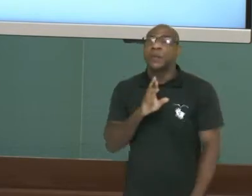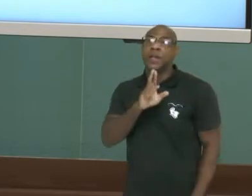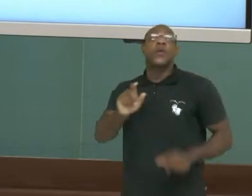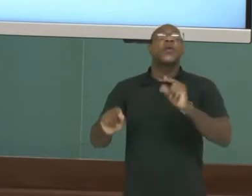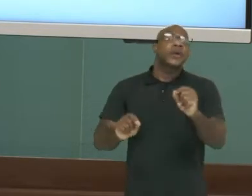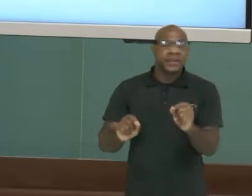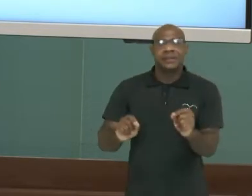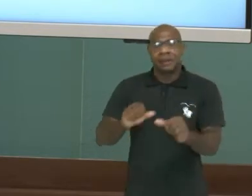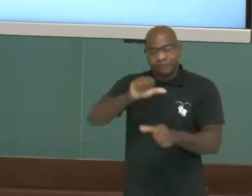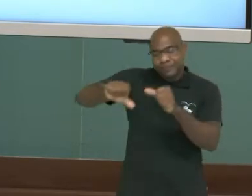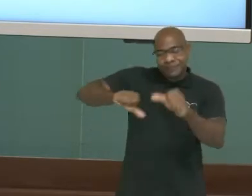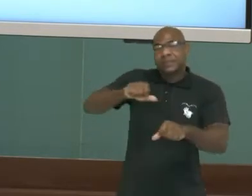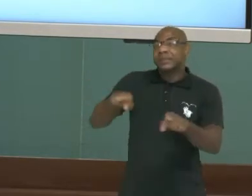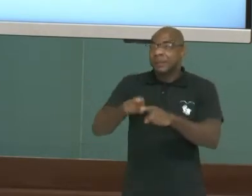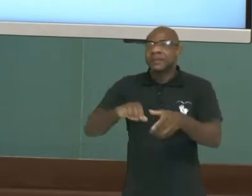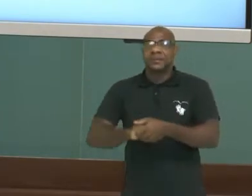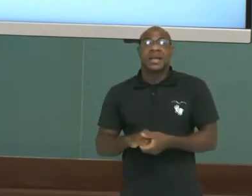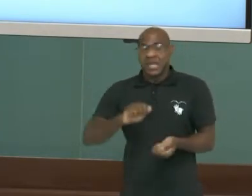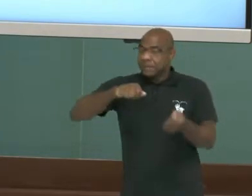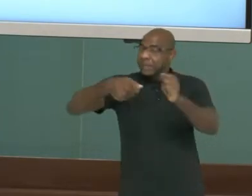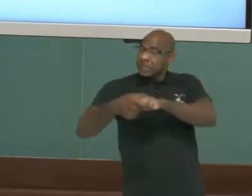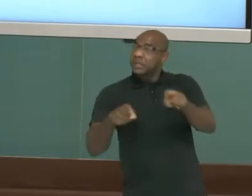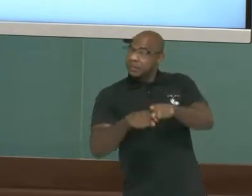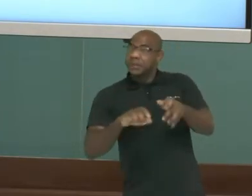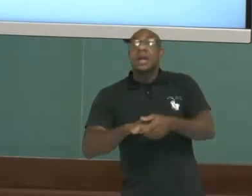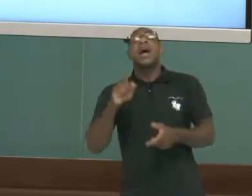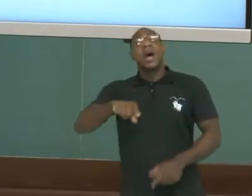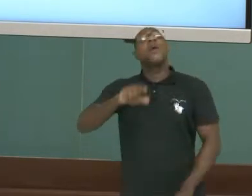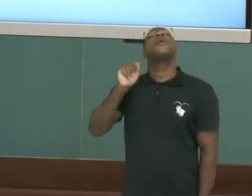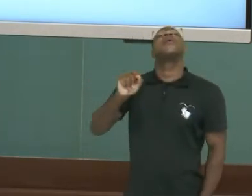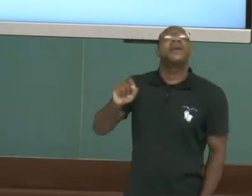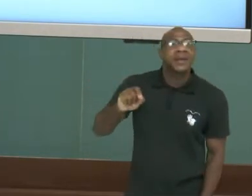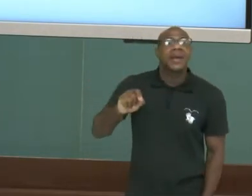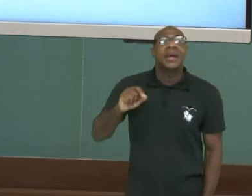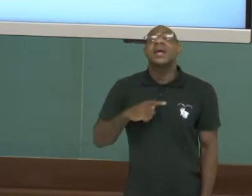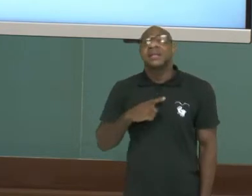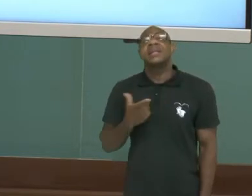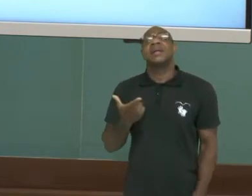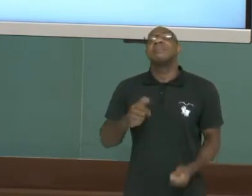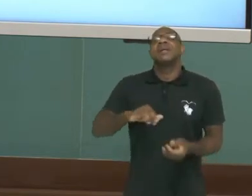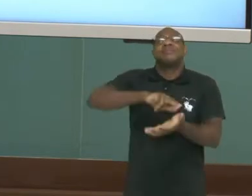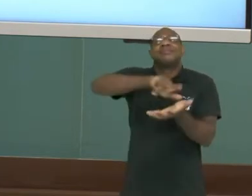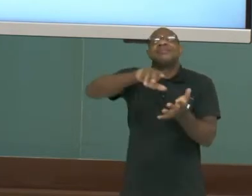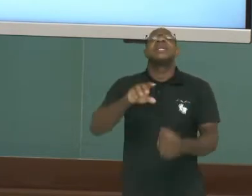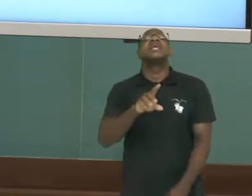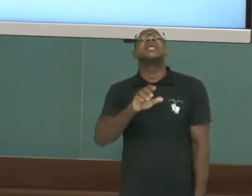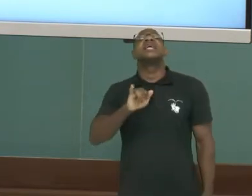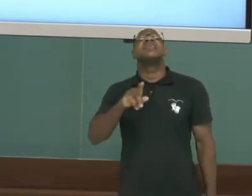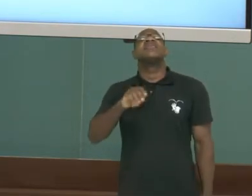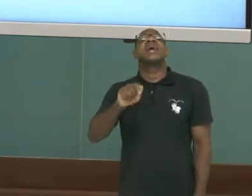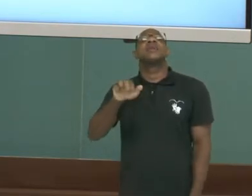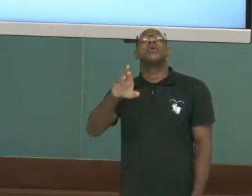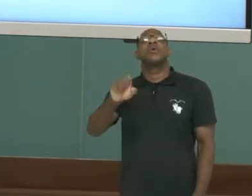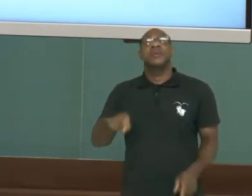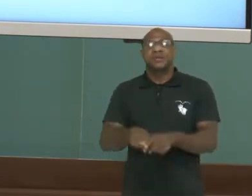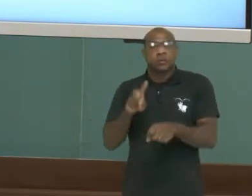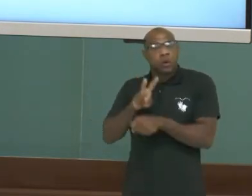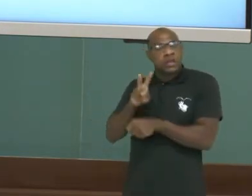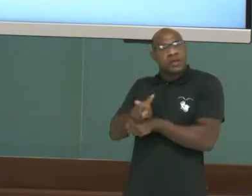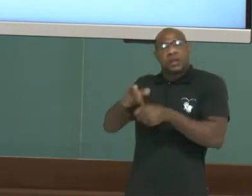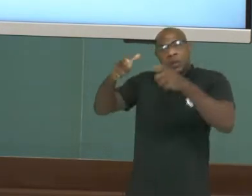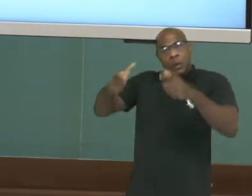às alterações. Por isso, então, são considerados grandes bioindicadores de